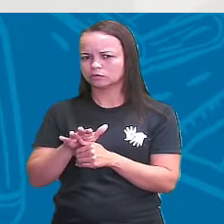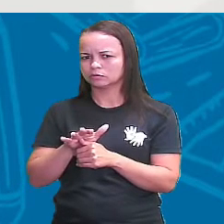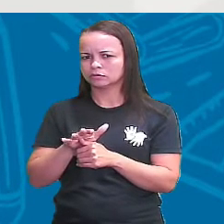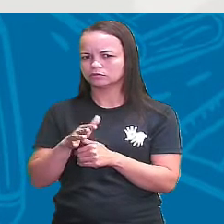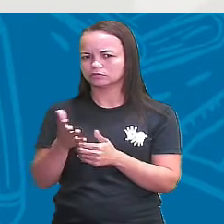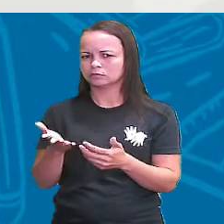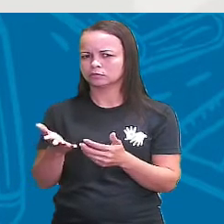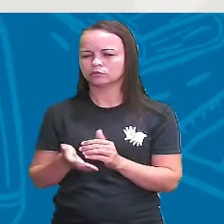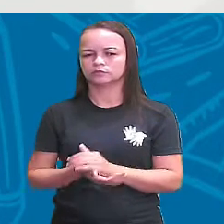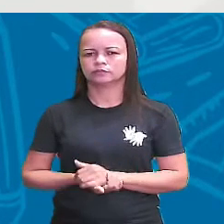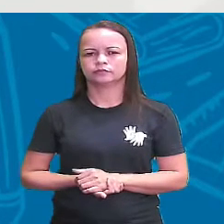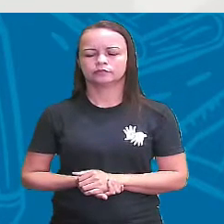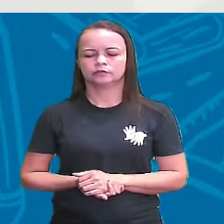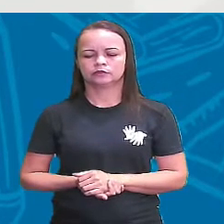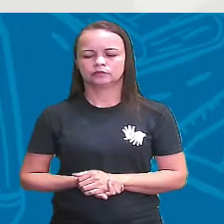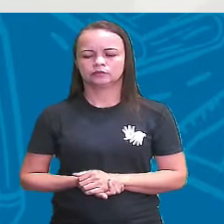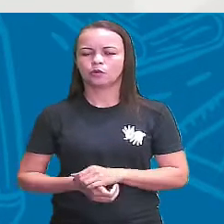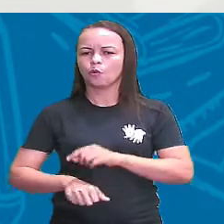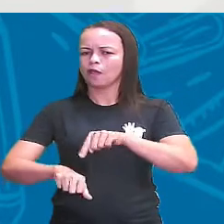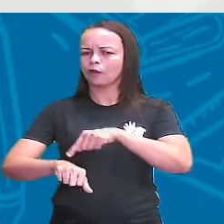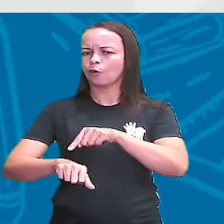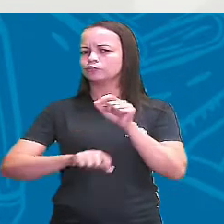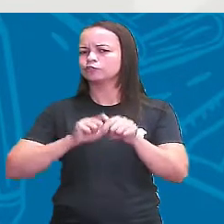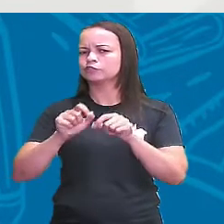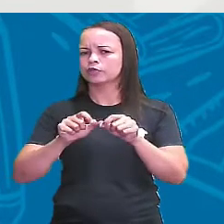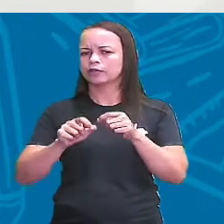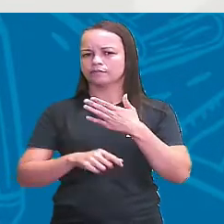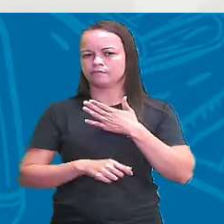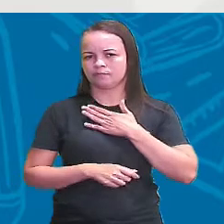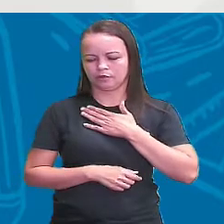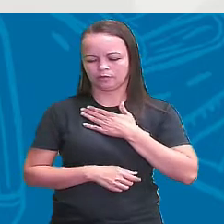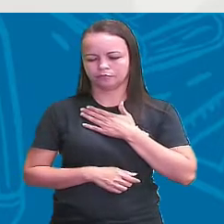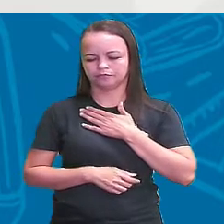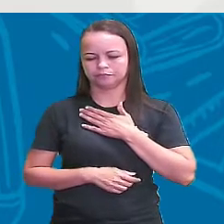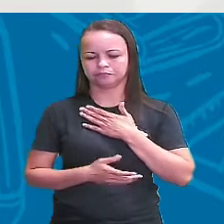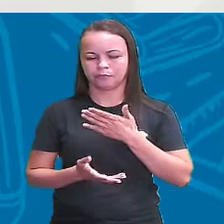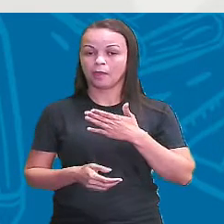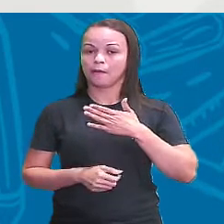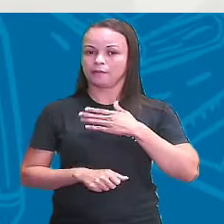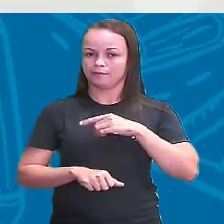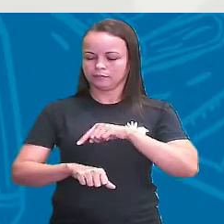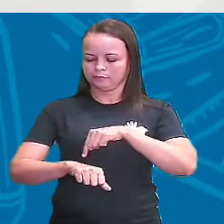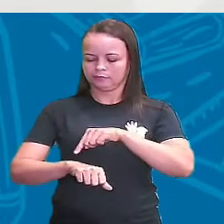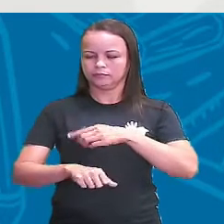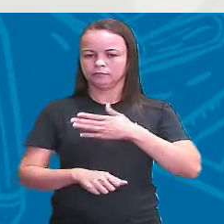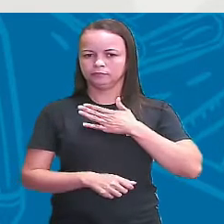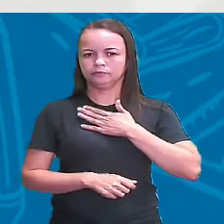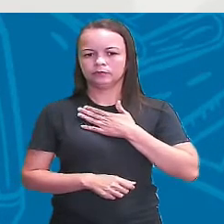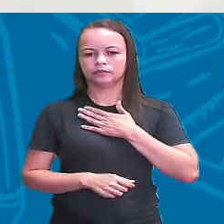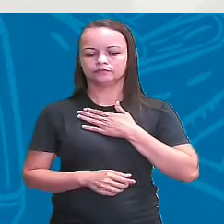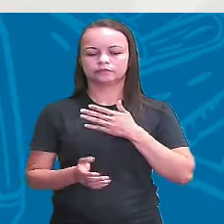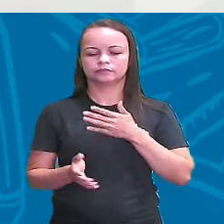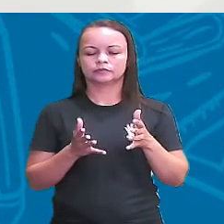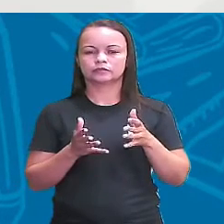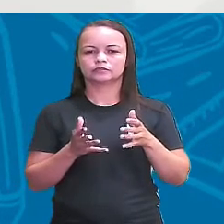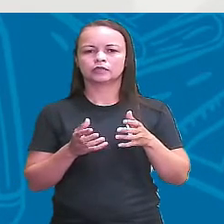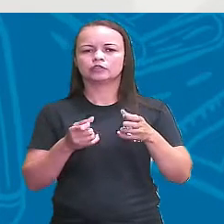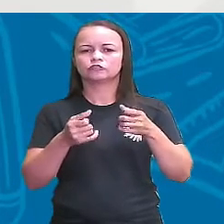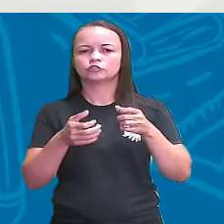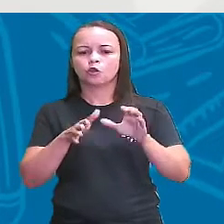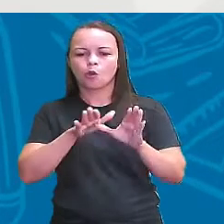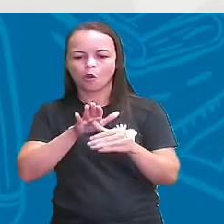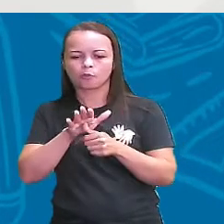complemento? De quem é o relógio? Meu. Me. E o que foi que eles